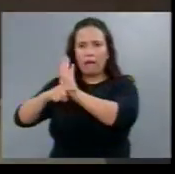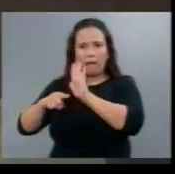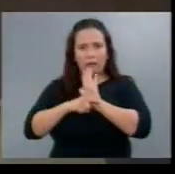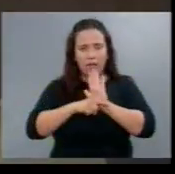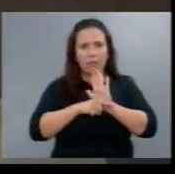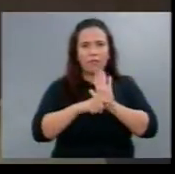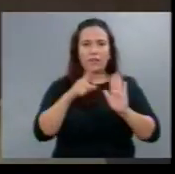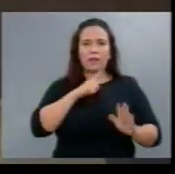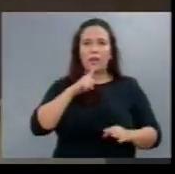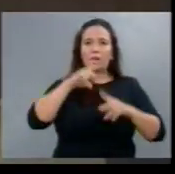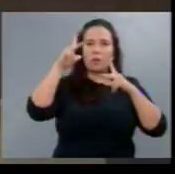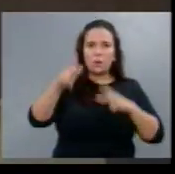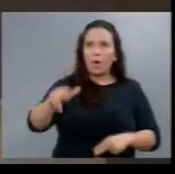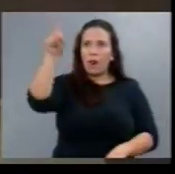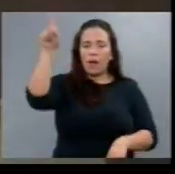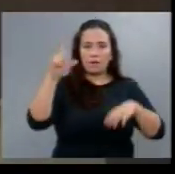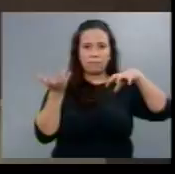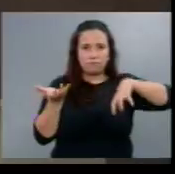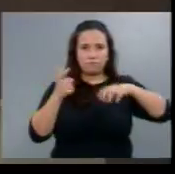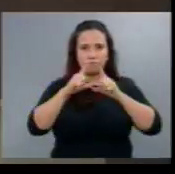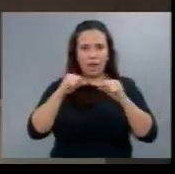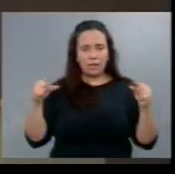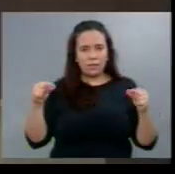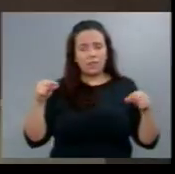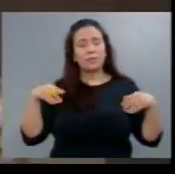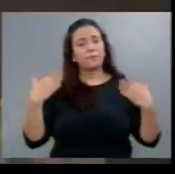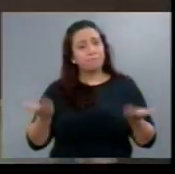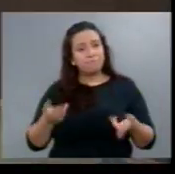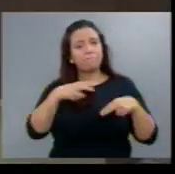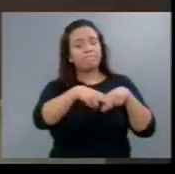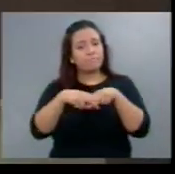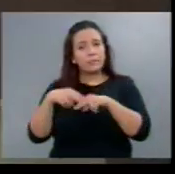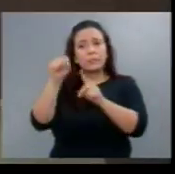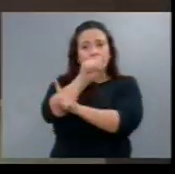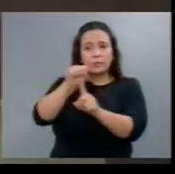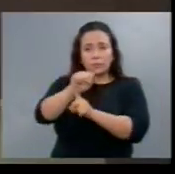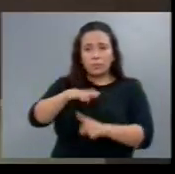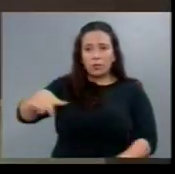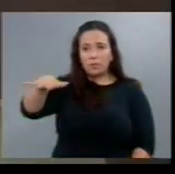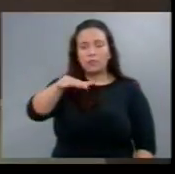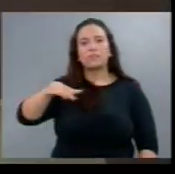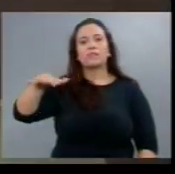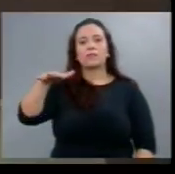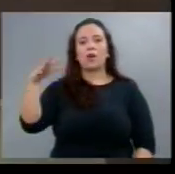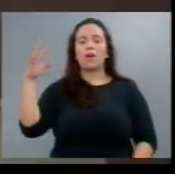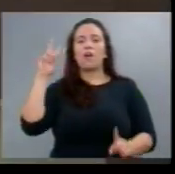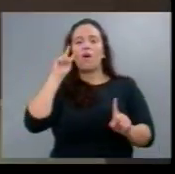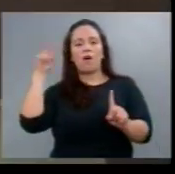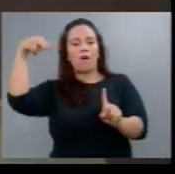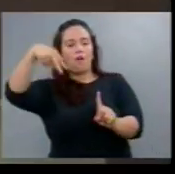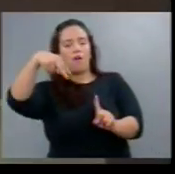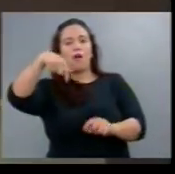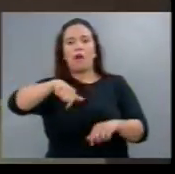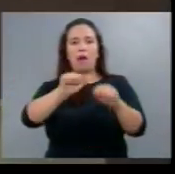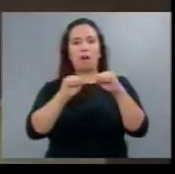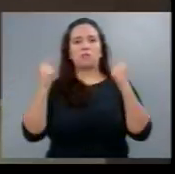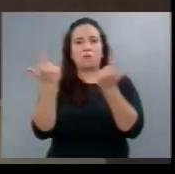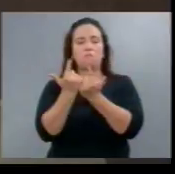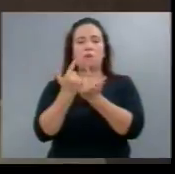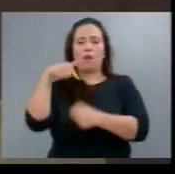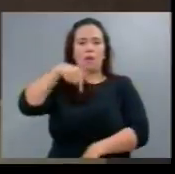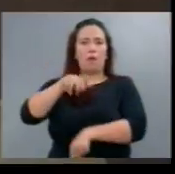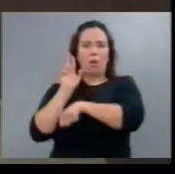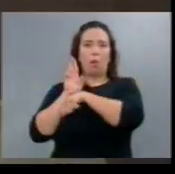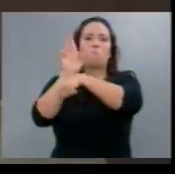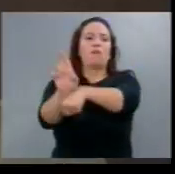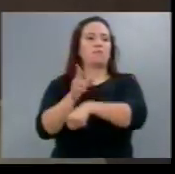que vêm de Brasília. É por isso que a sociedade olha os parlamentos e diz que não se sente